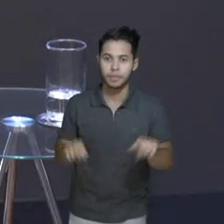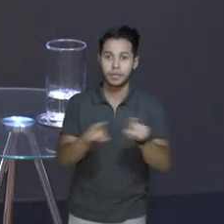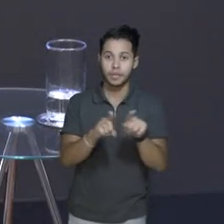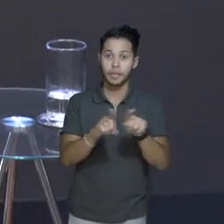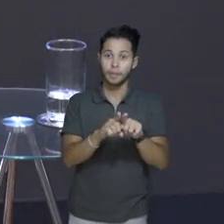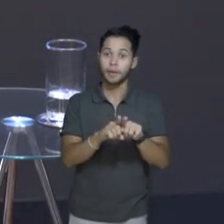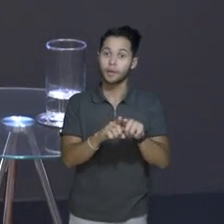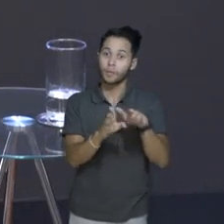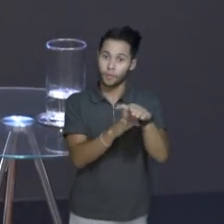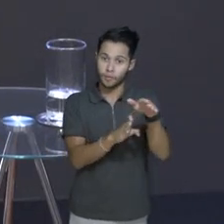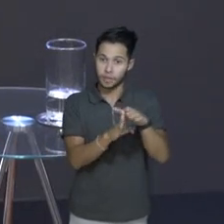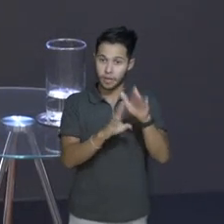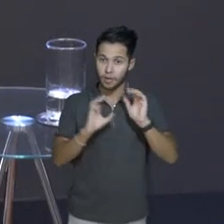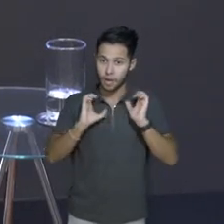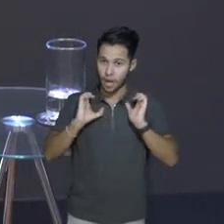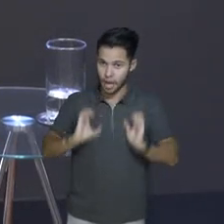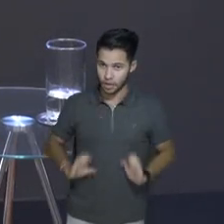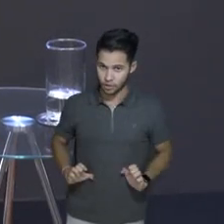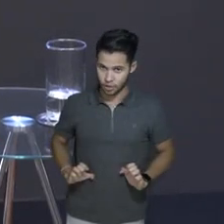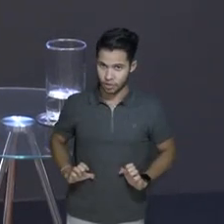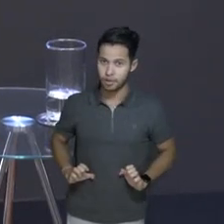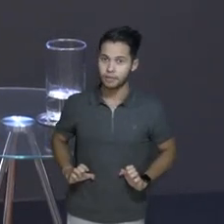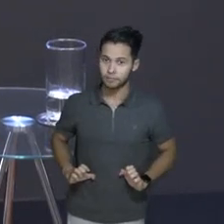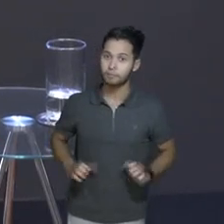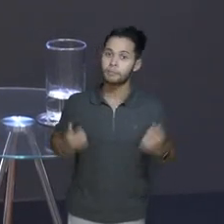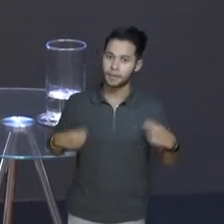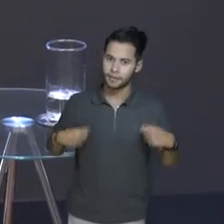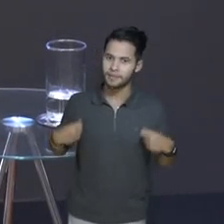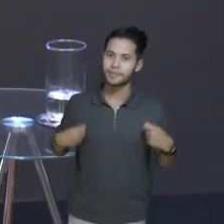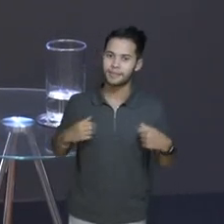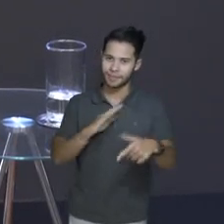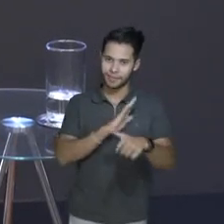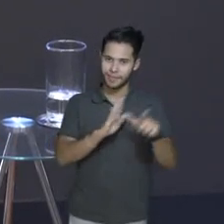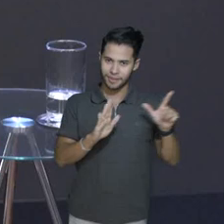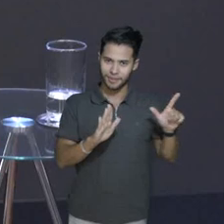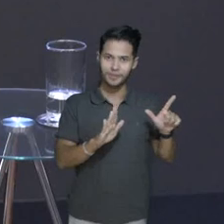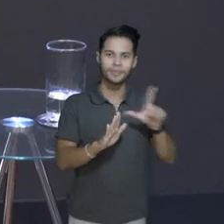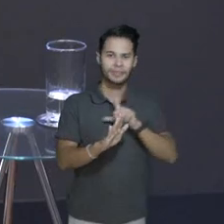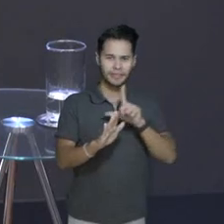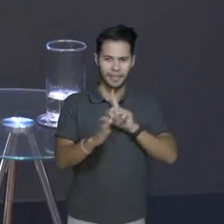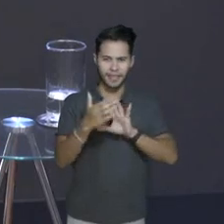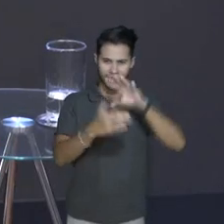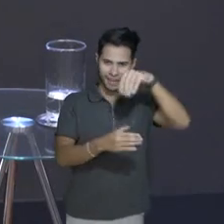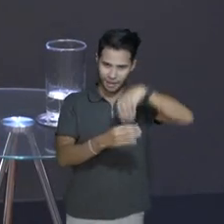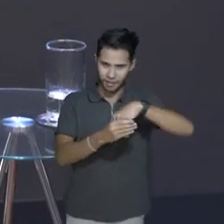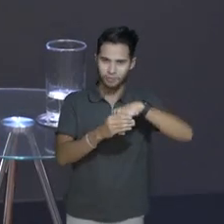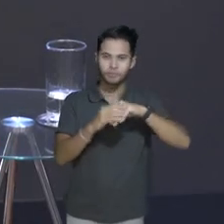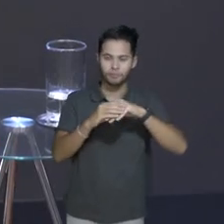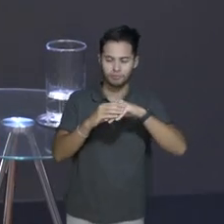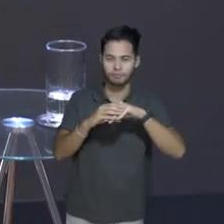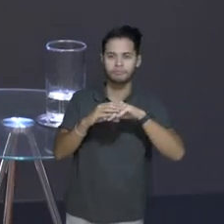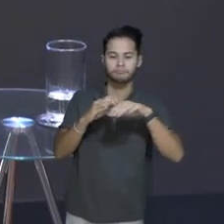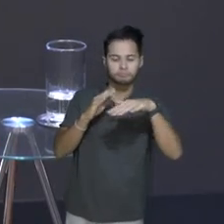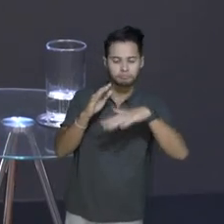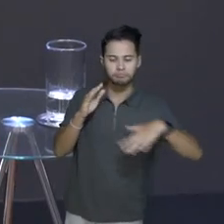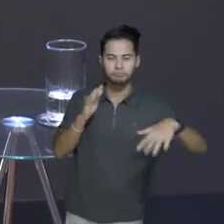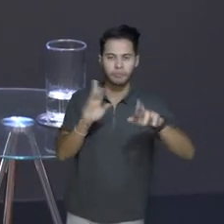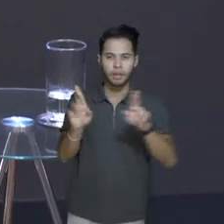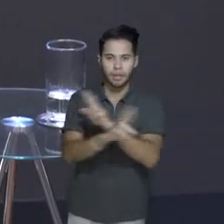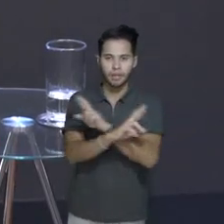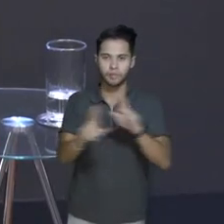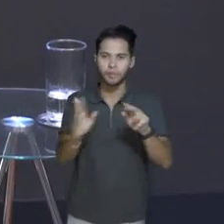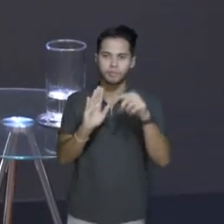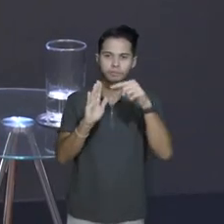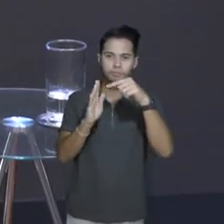ética tá is é uma meta que envolve uma série de outras coisas dentro da Confederação e a